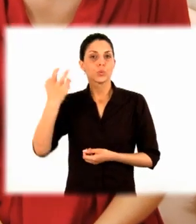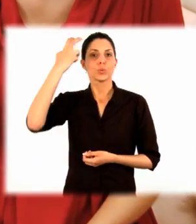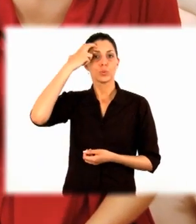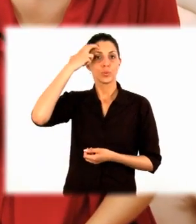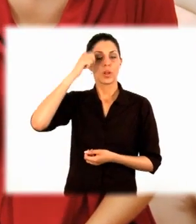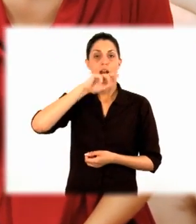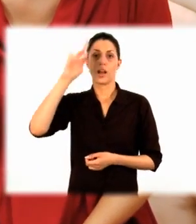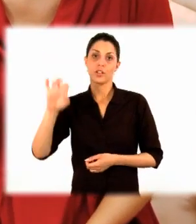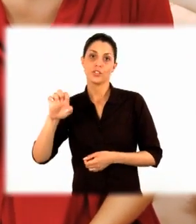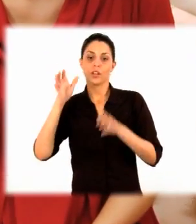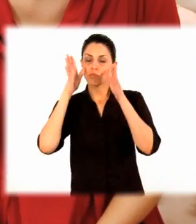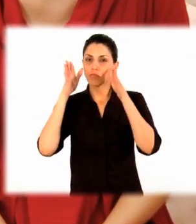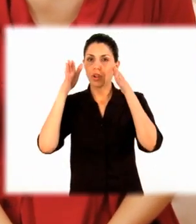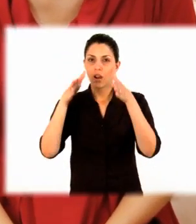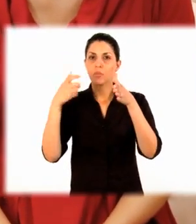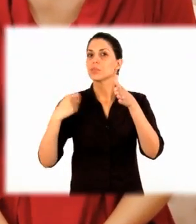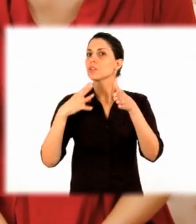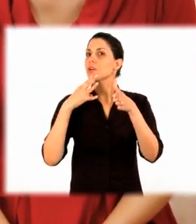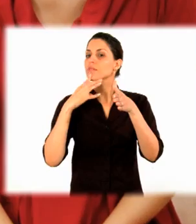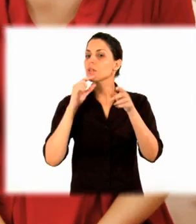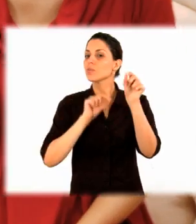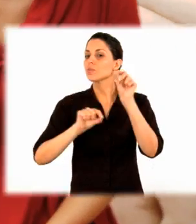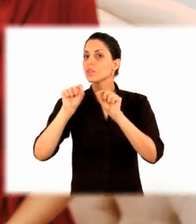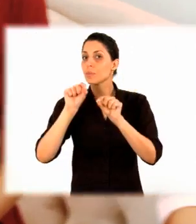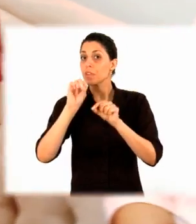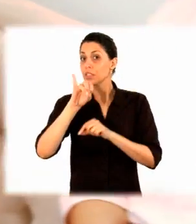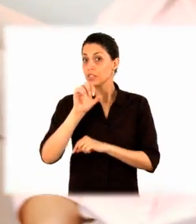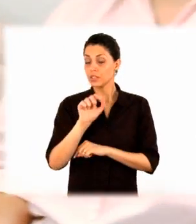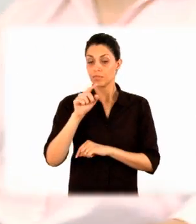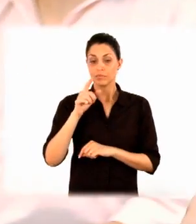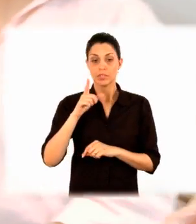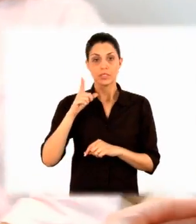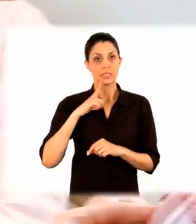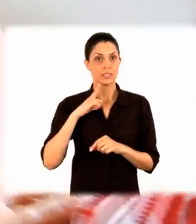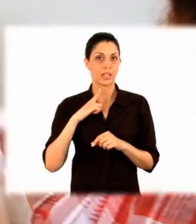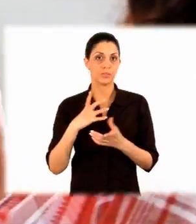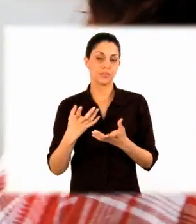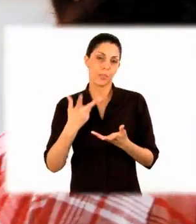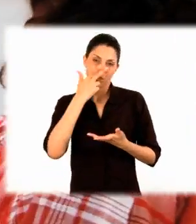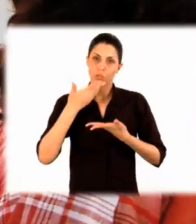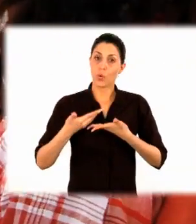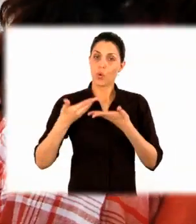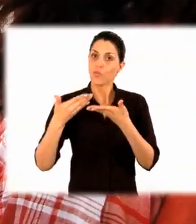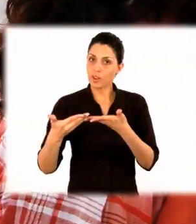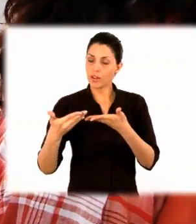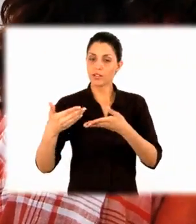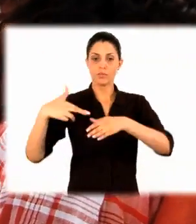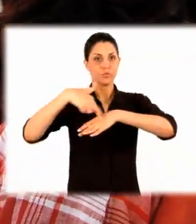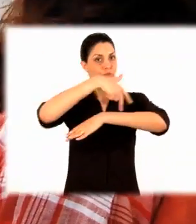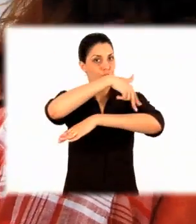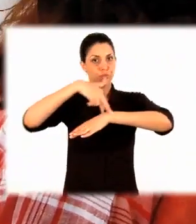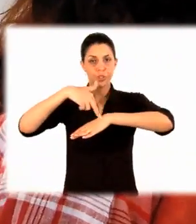está mais acostumado, você já vai com um olhar para aquilo que você precisa enxergar. Então, assim, se você está ali simplesmente como um convidado